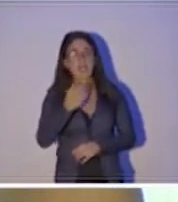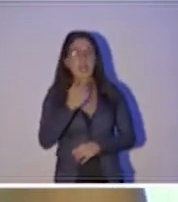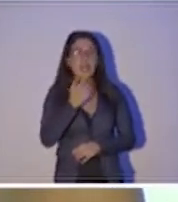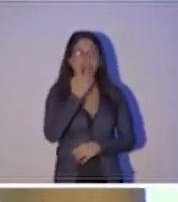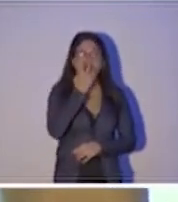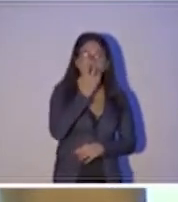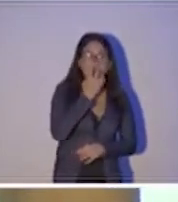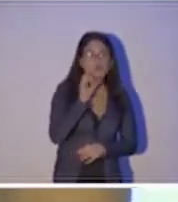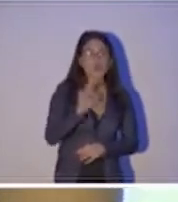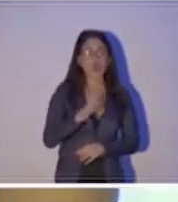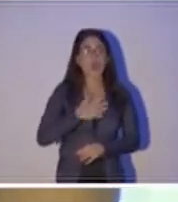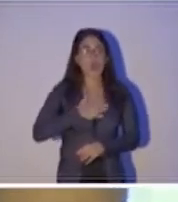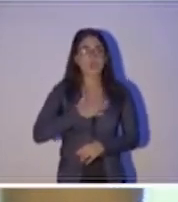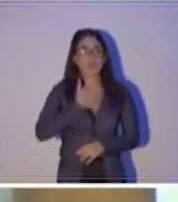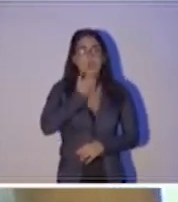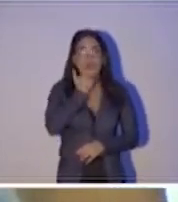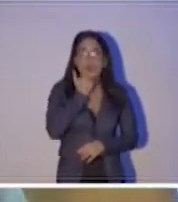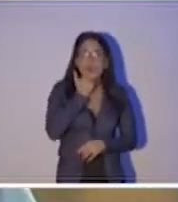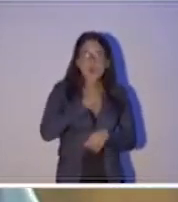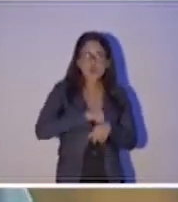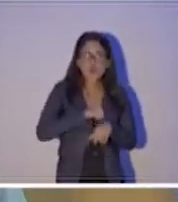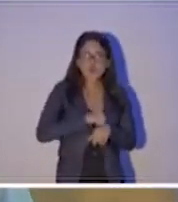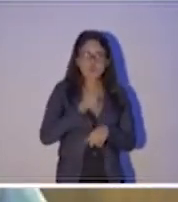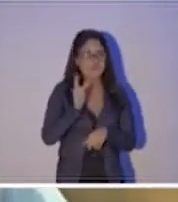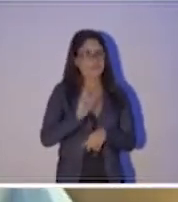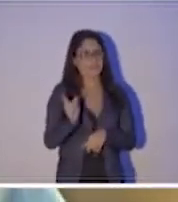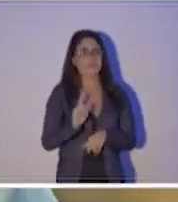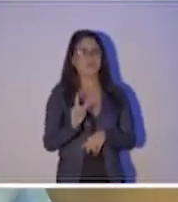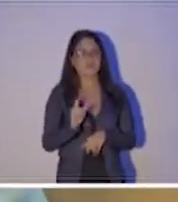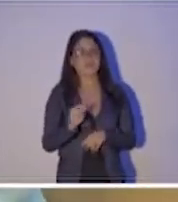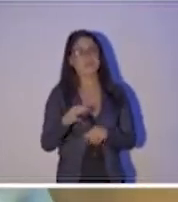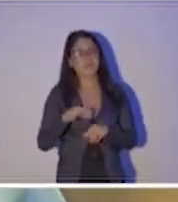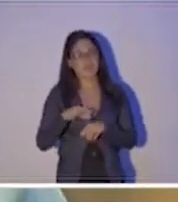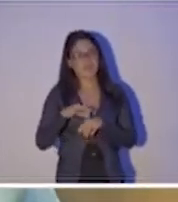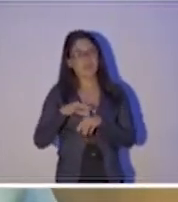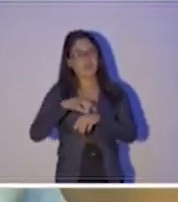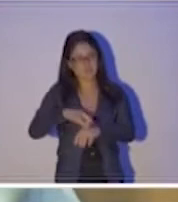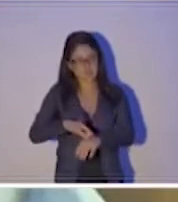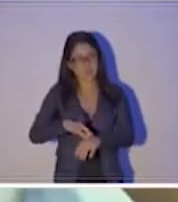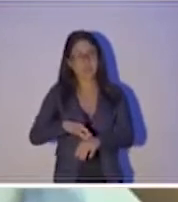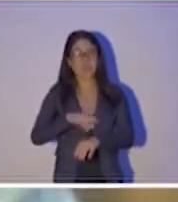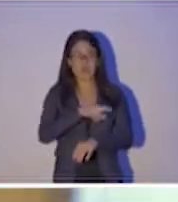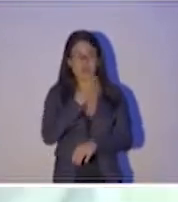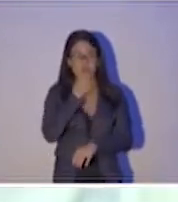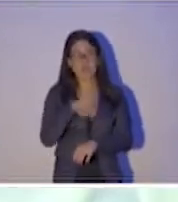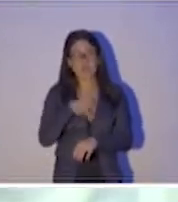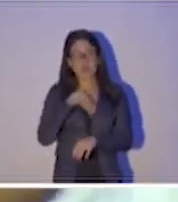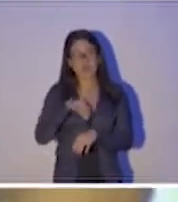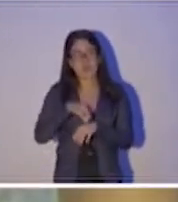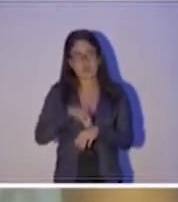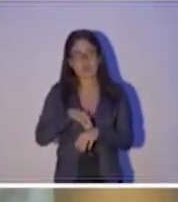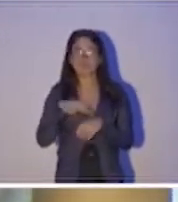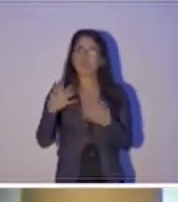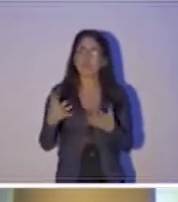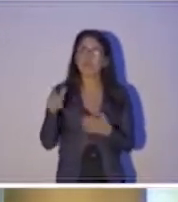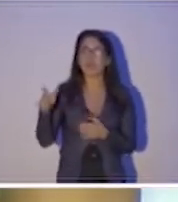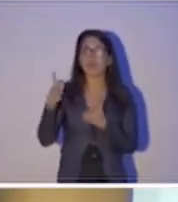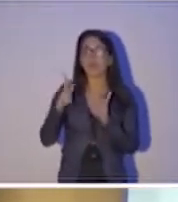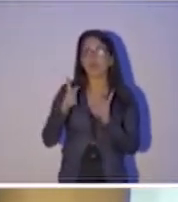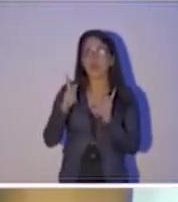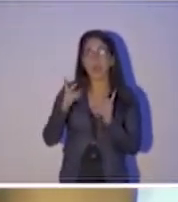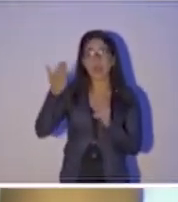filé. Estavam apresentando a gente na escola o osso da educação brasileira. Professores como o professor Rodolfo